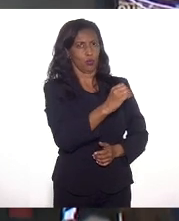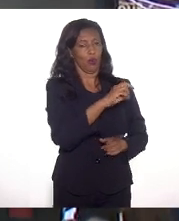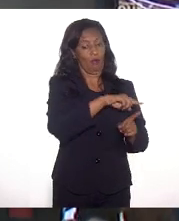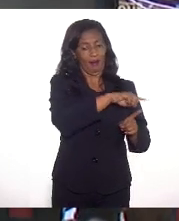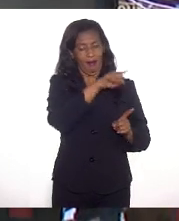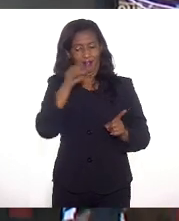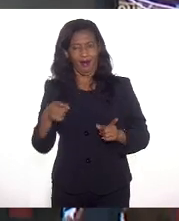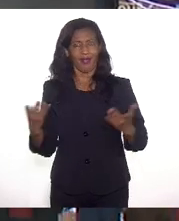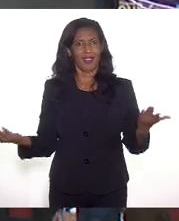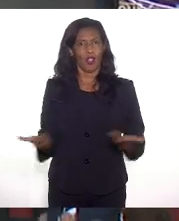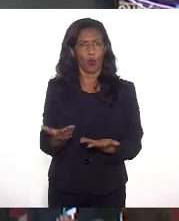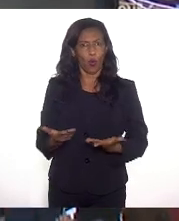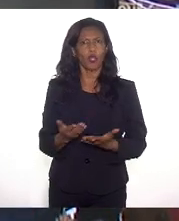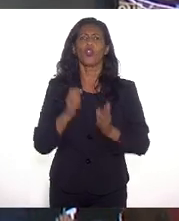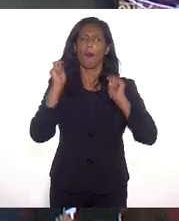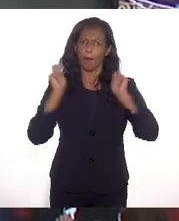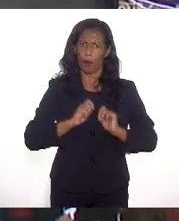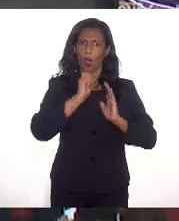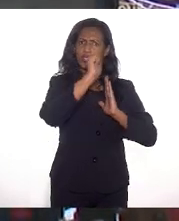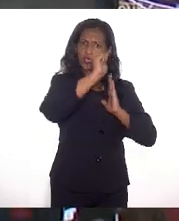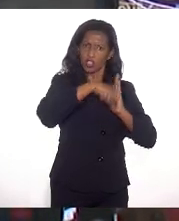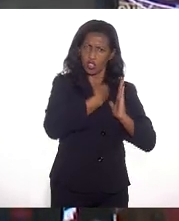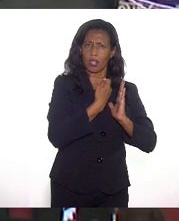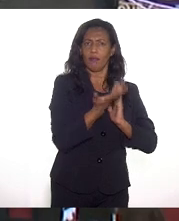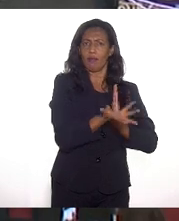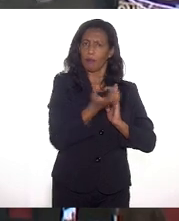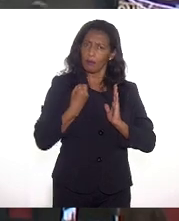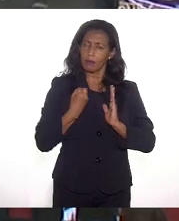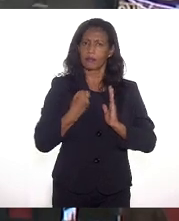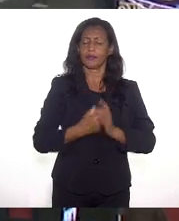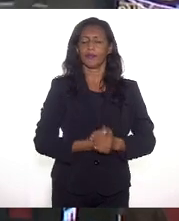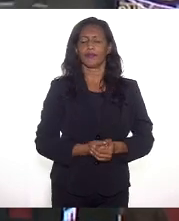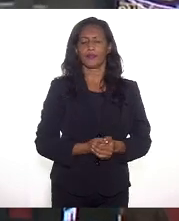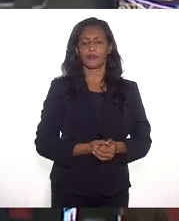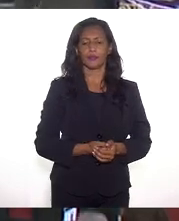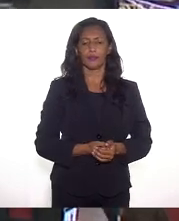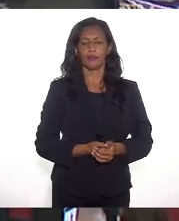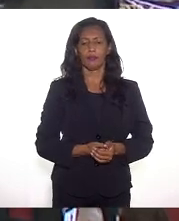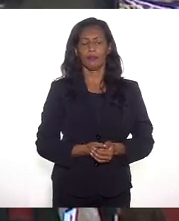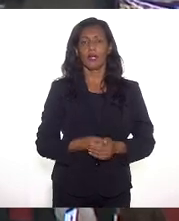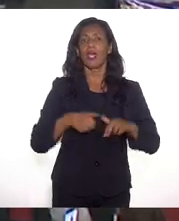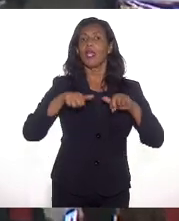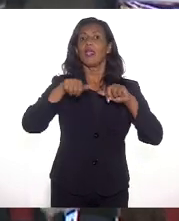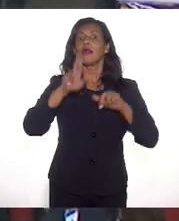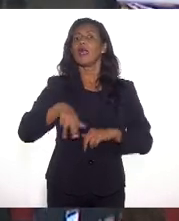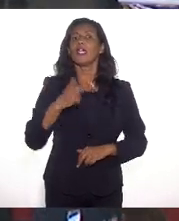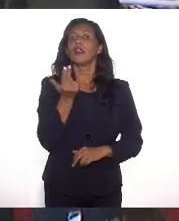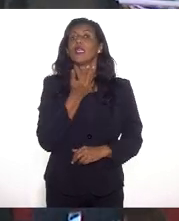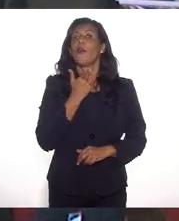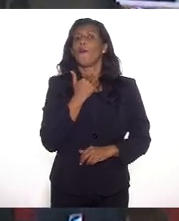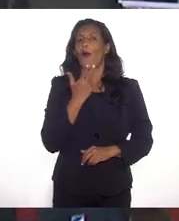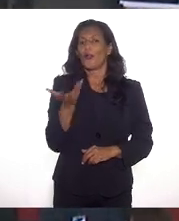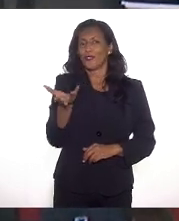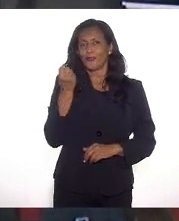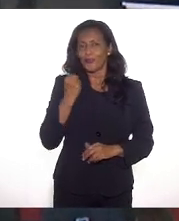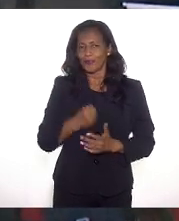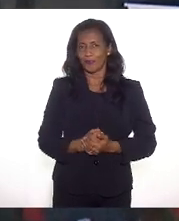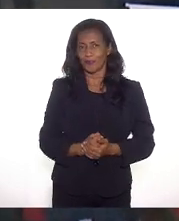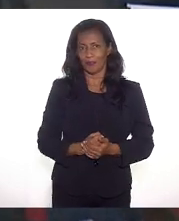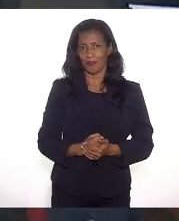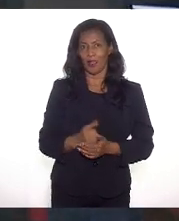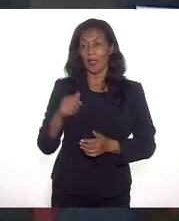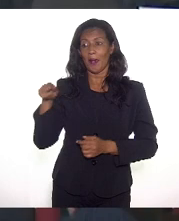a se inscrever no Super RJ. Próximo. Quem não pode receber? Beneficiários do